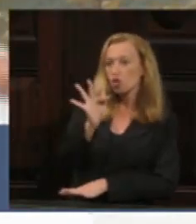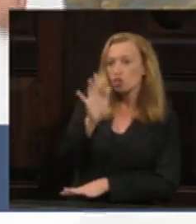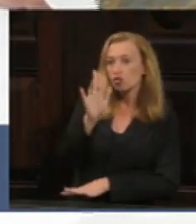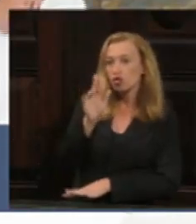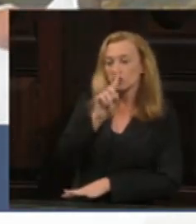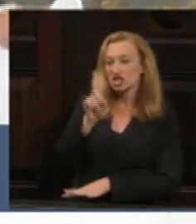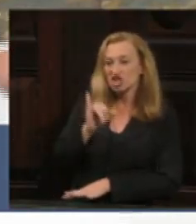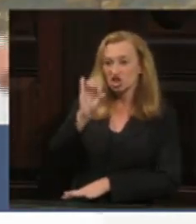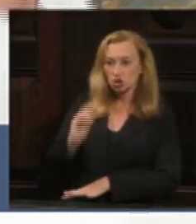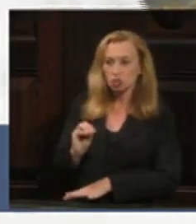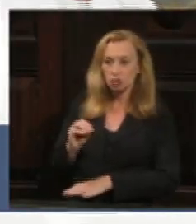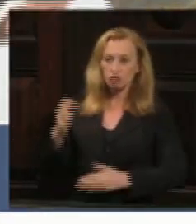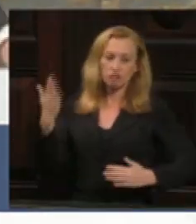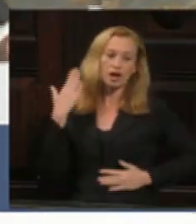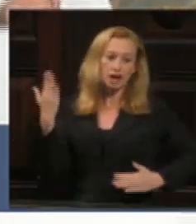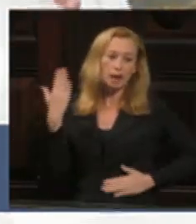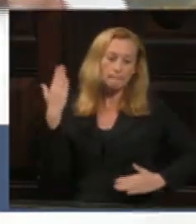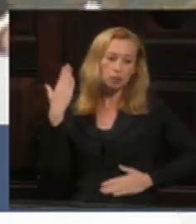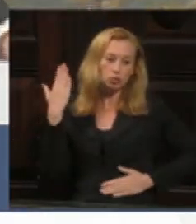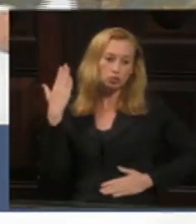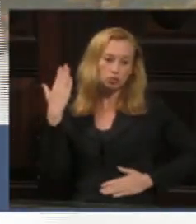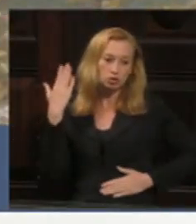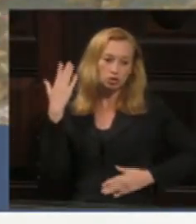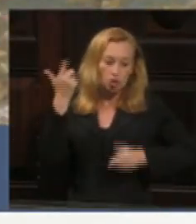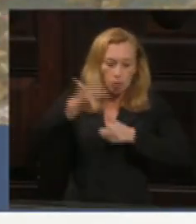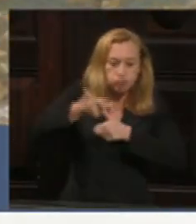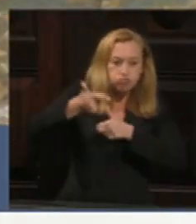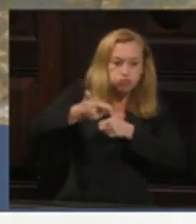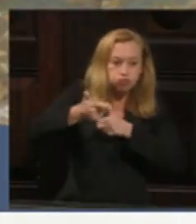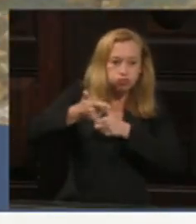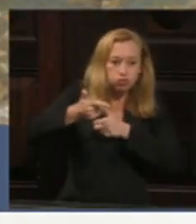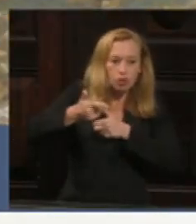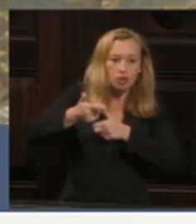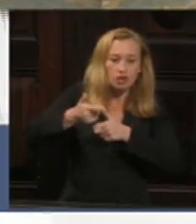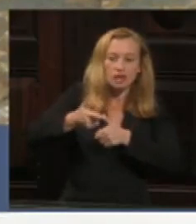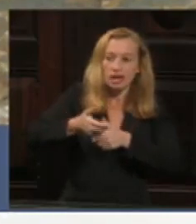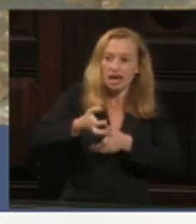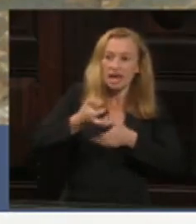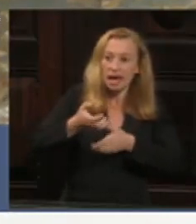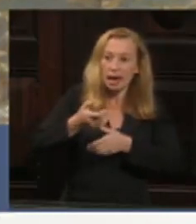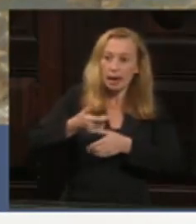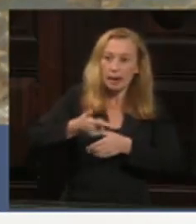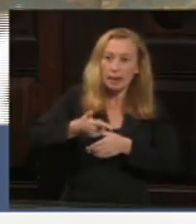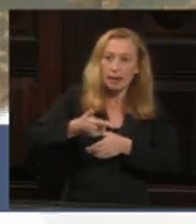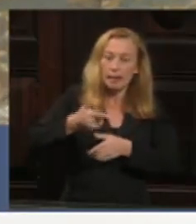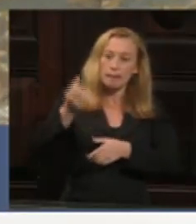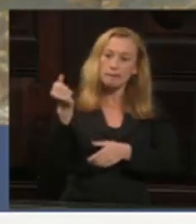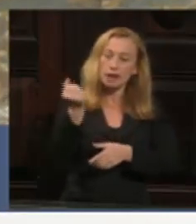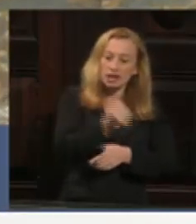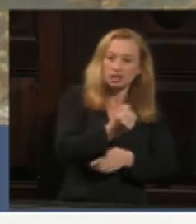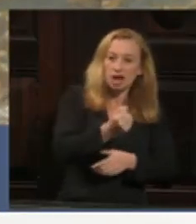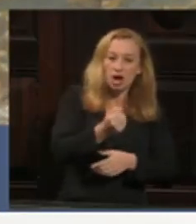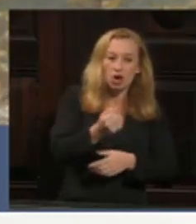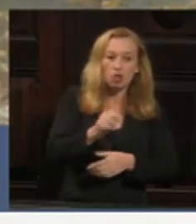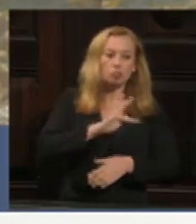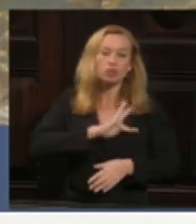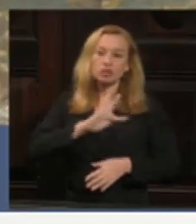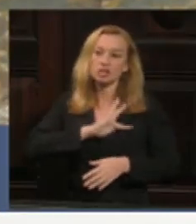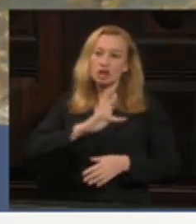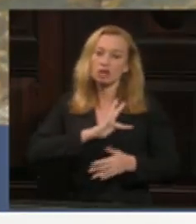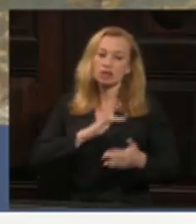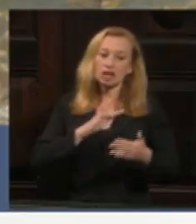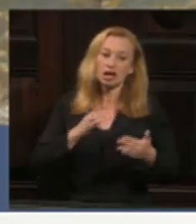Os vagabundos vão lá para tentar matar o policial que está lá defendendo a questão da segurança